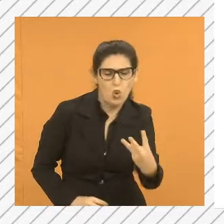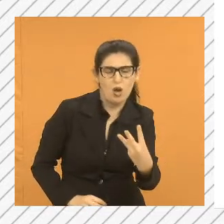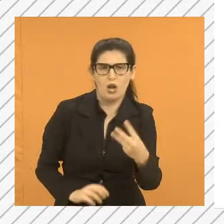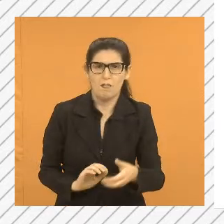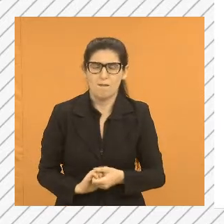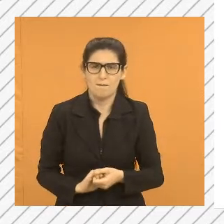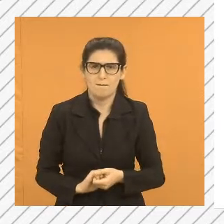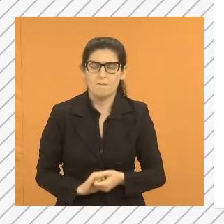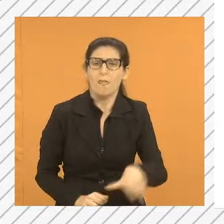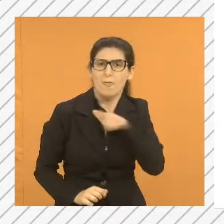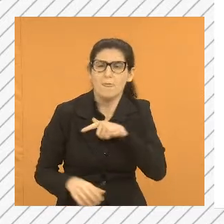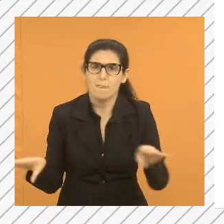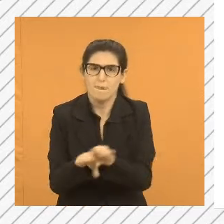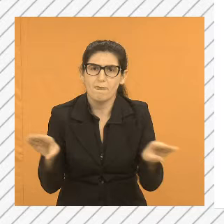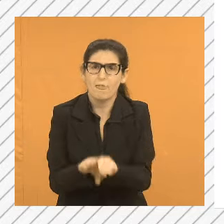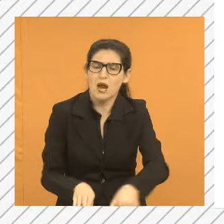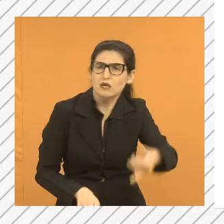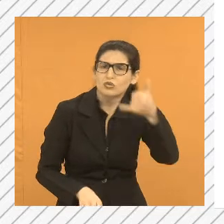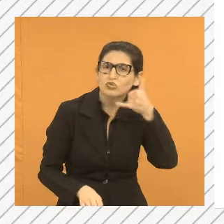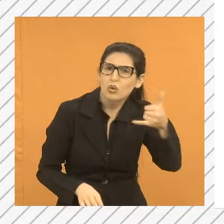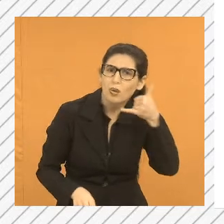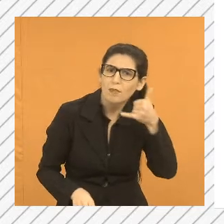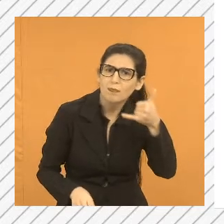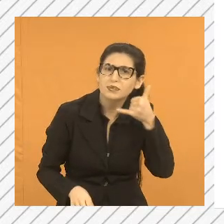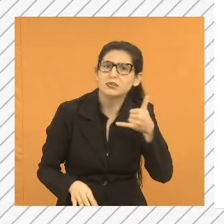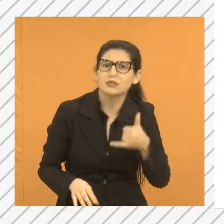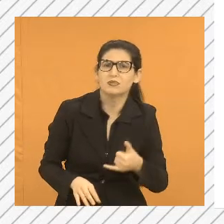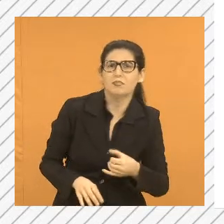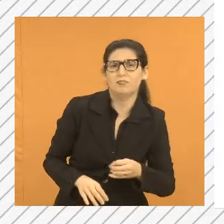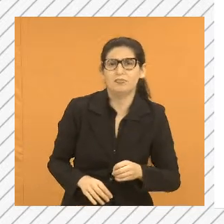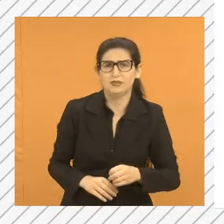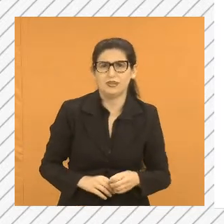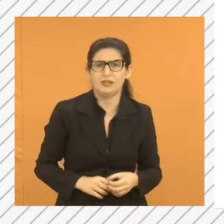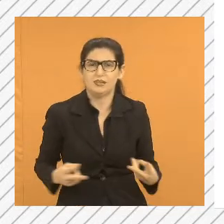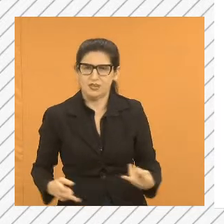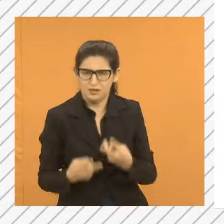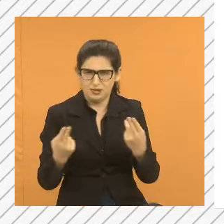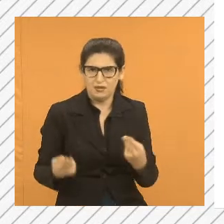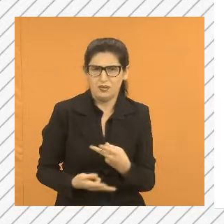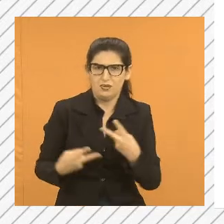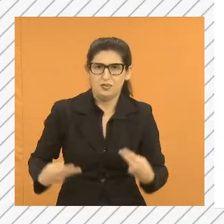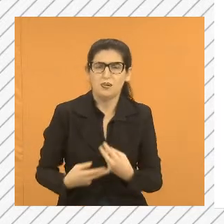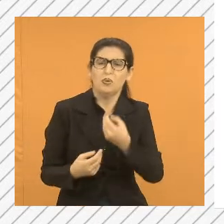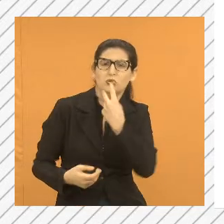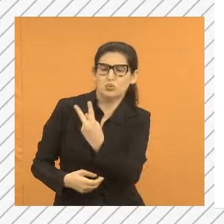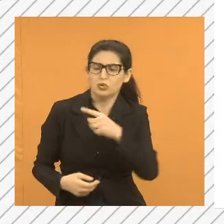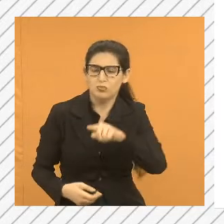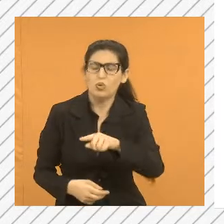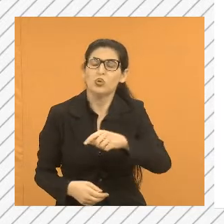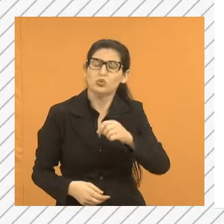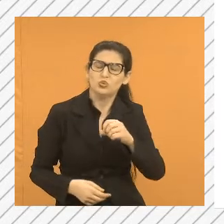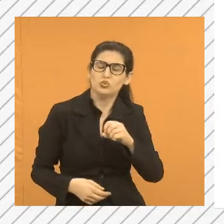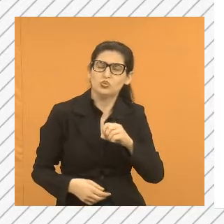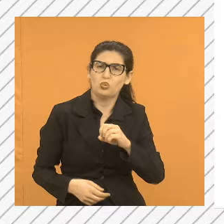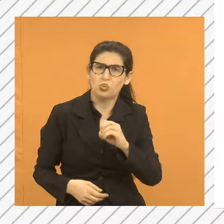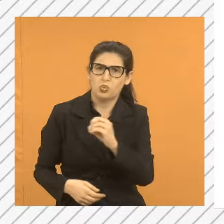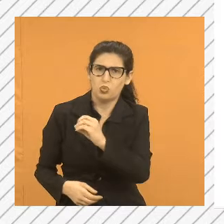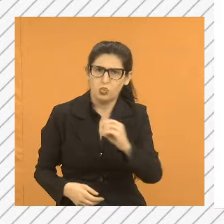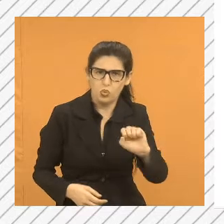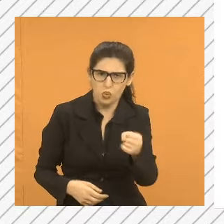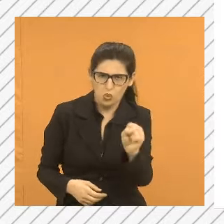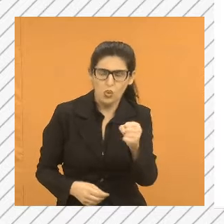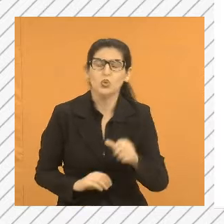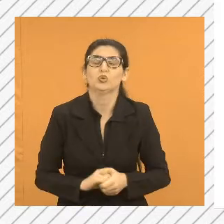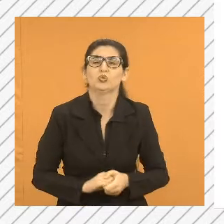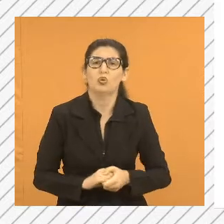19,43. Temos também as chamadas obstétricas, que se manteve na escala de 2,8.